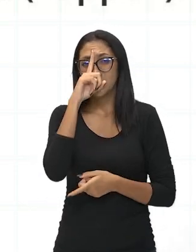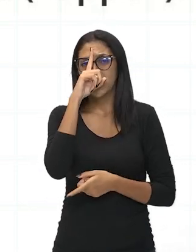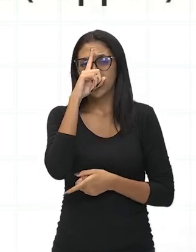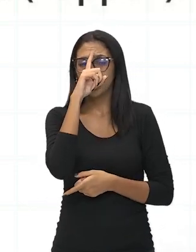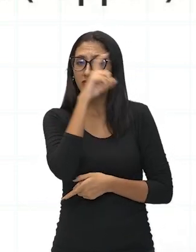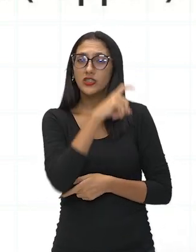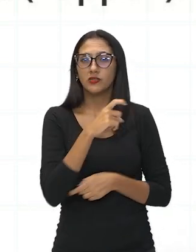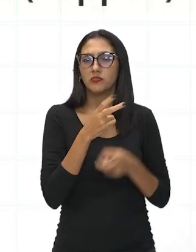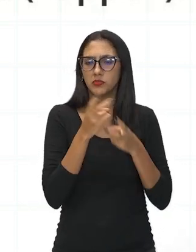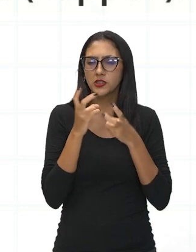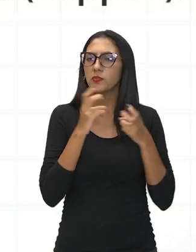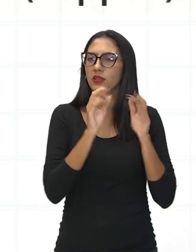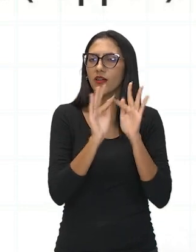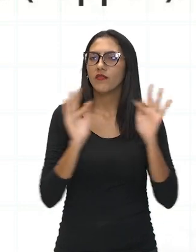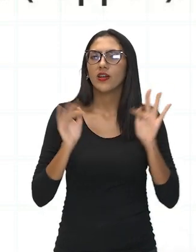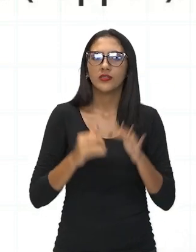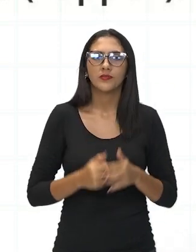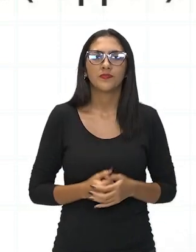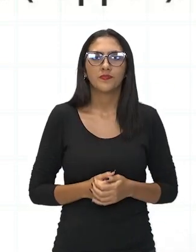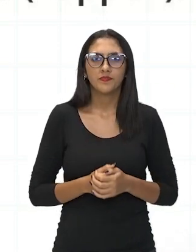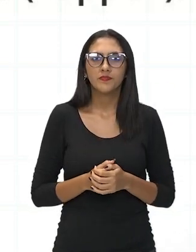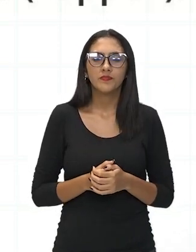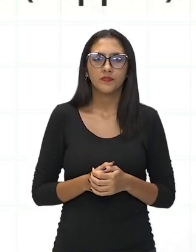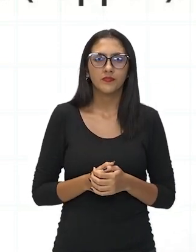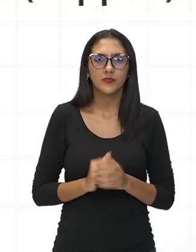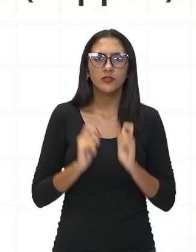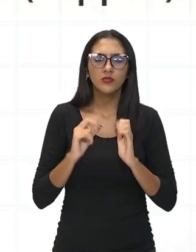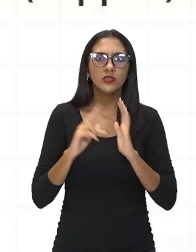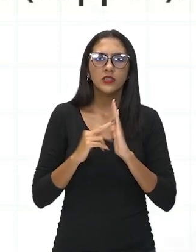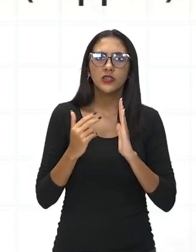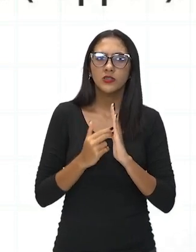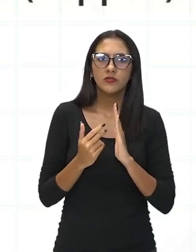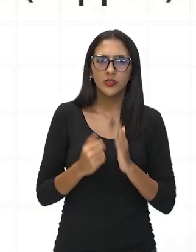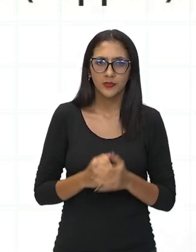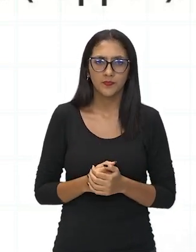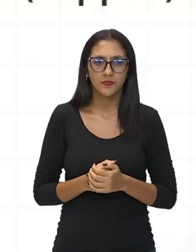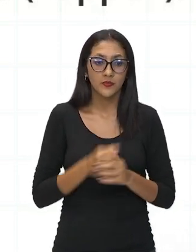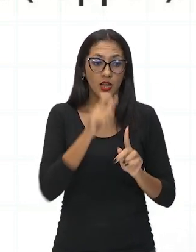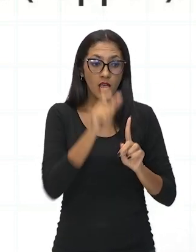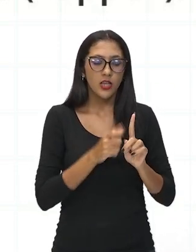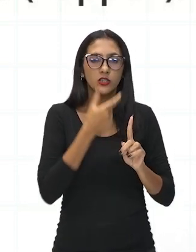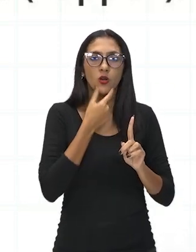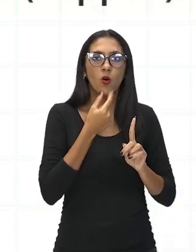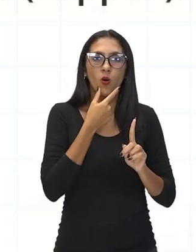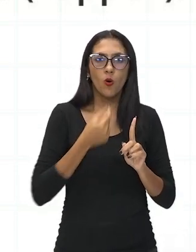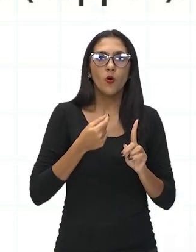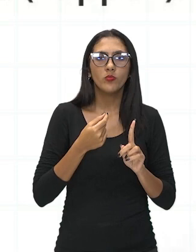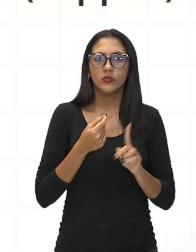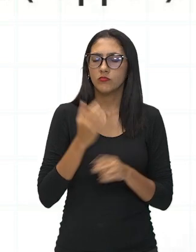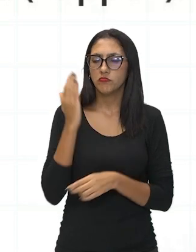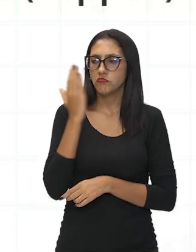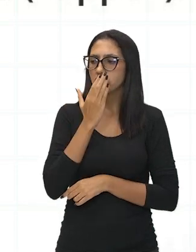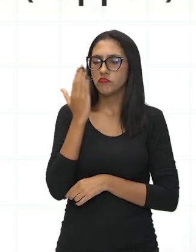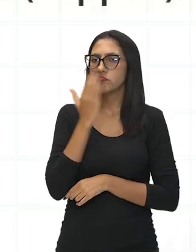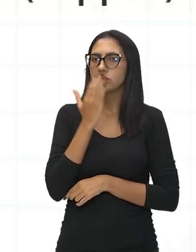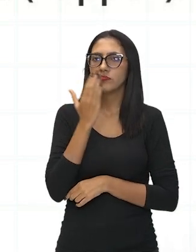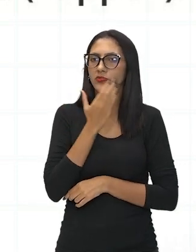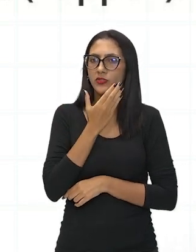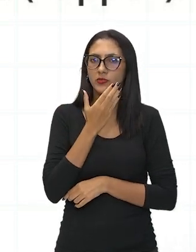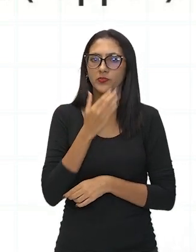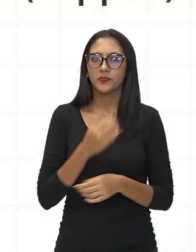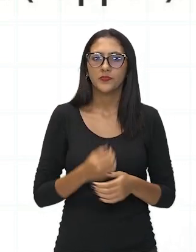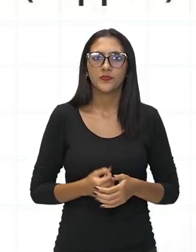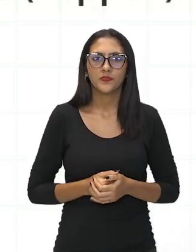see anything. Ele não viu nada, but he... Mas ele... O que aconteceu? Feel, que é o